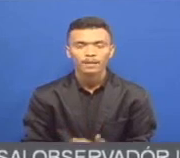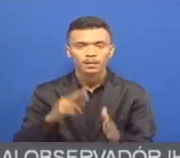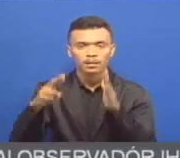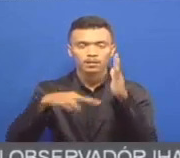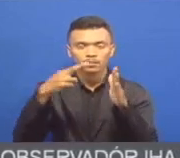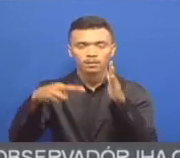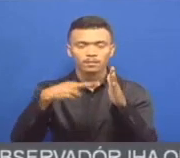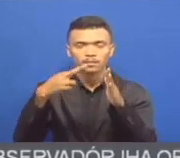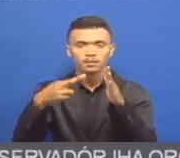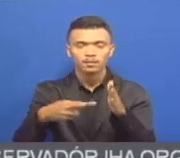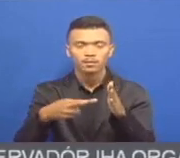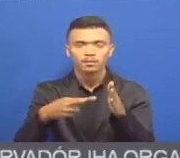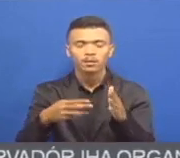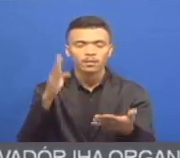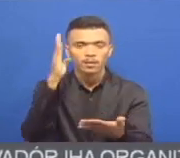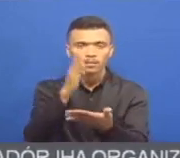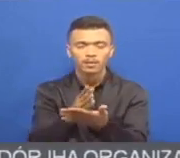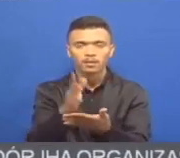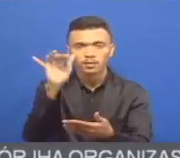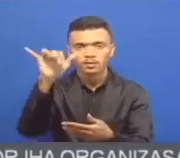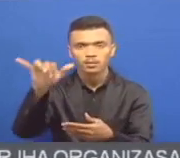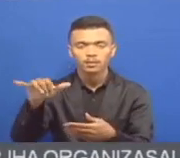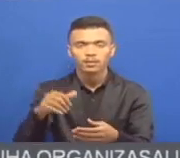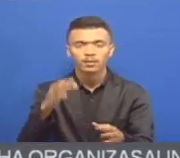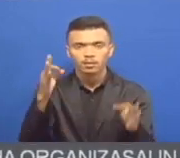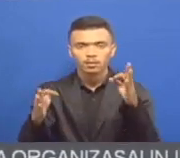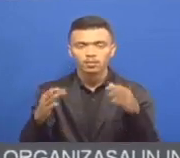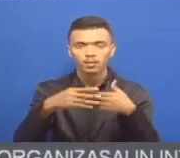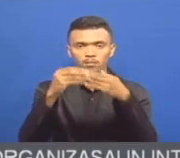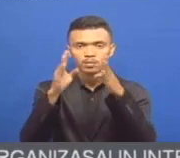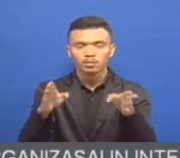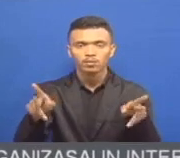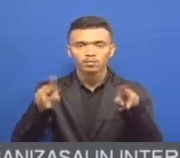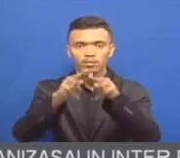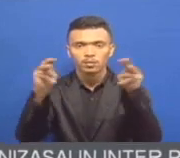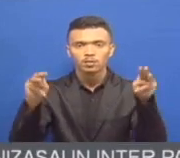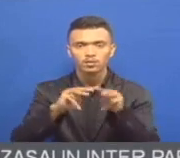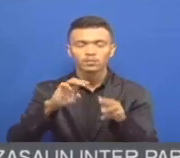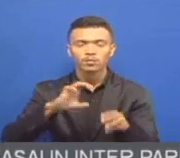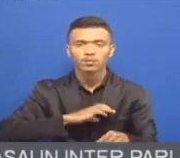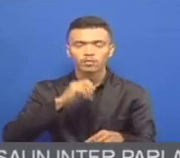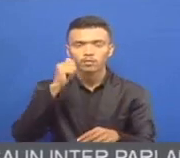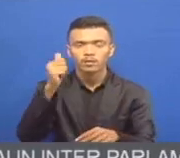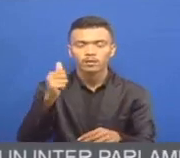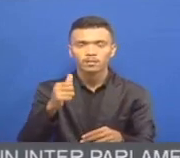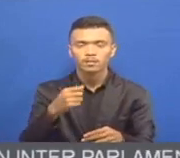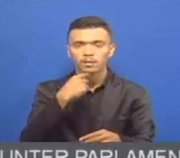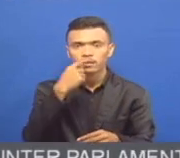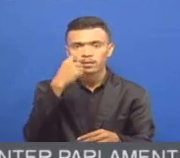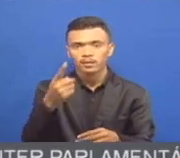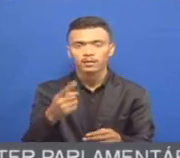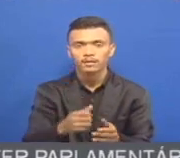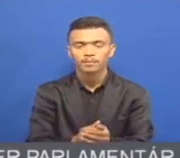regulamento balun neve mak bandu hela sira. Além da administrador município Covalima, Francisco de Andrade, afirma